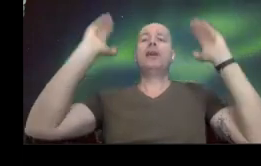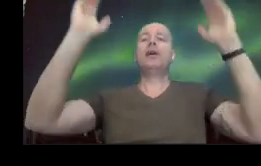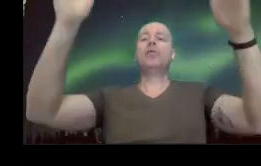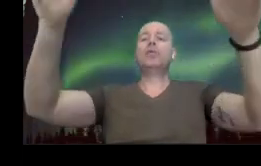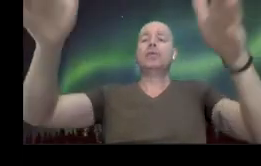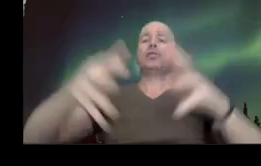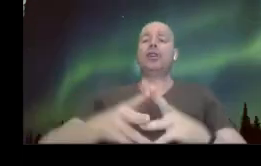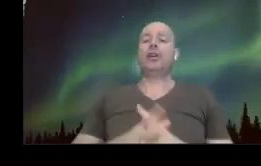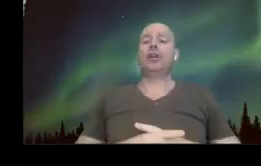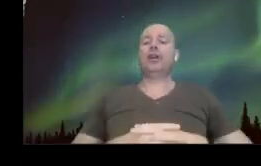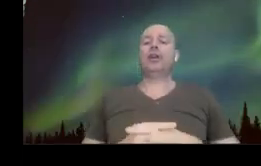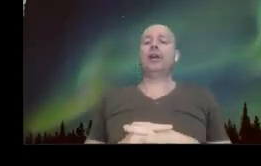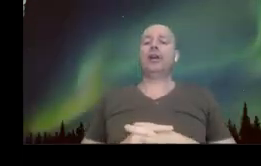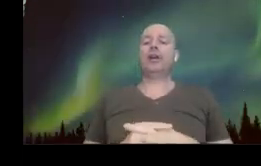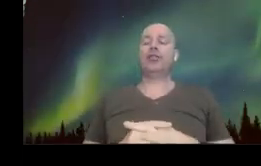um linhão